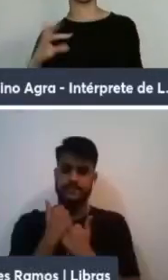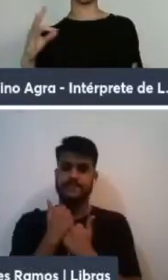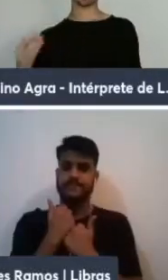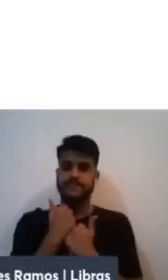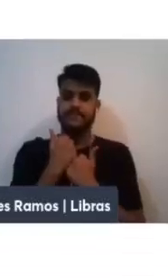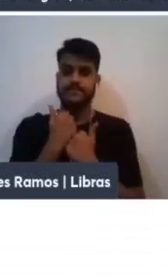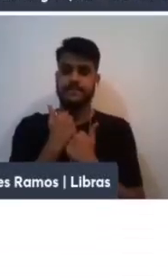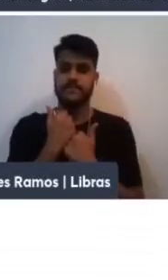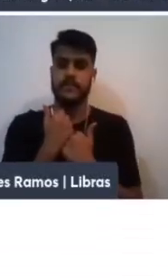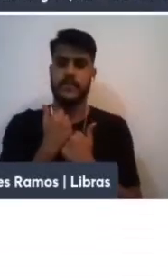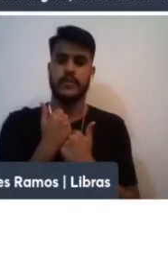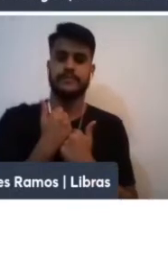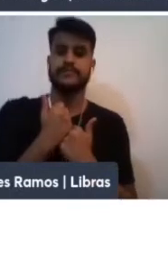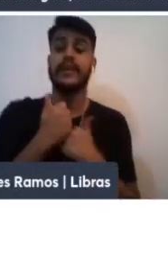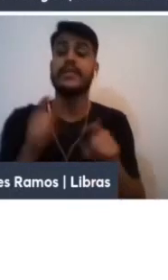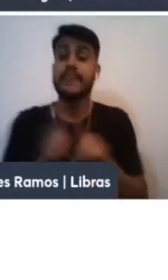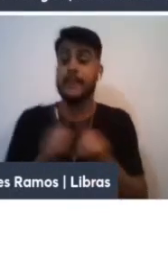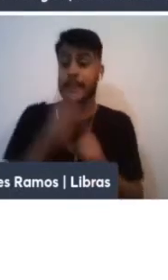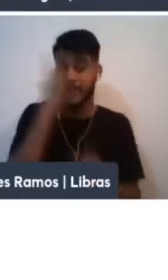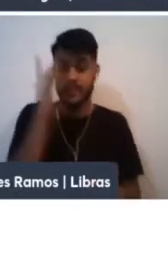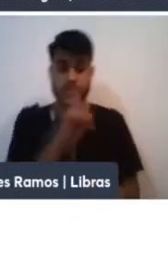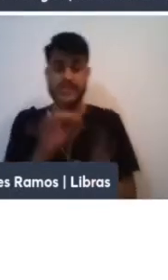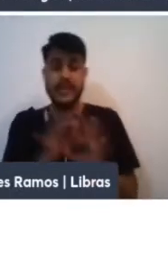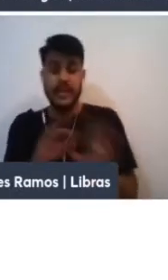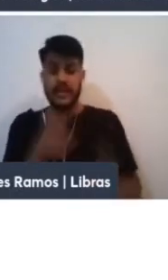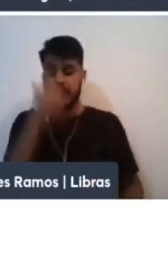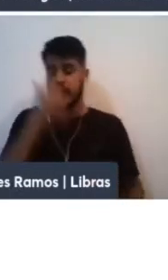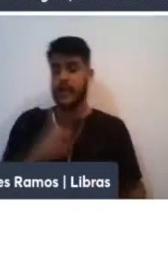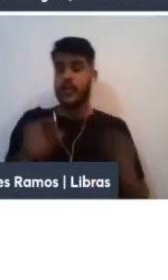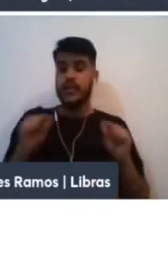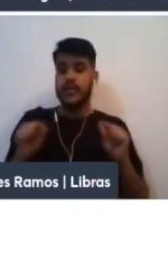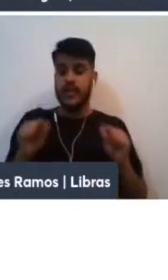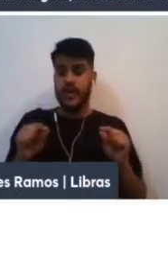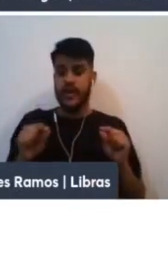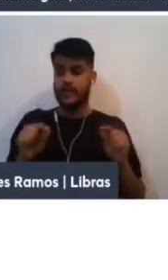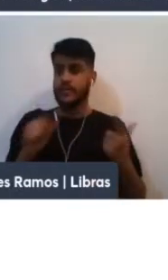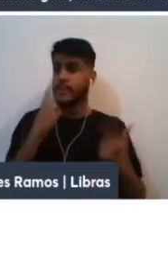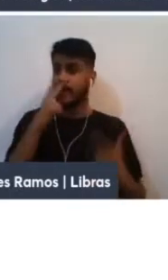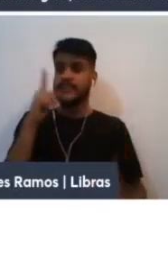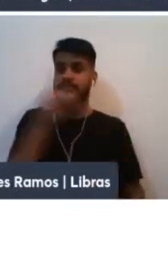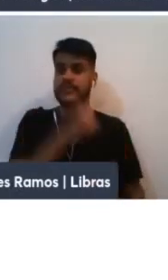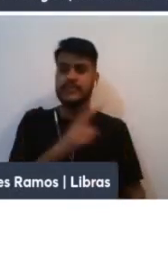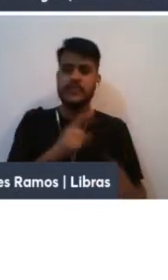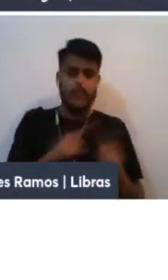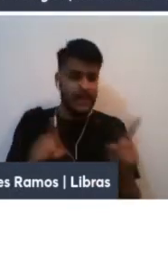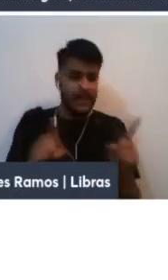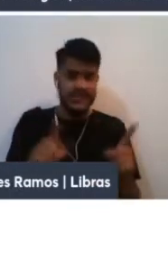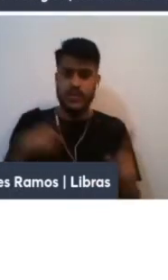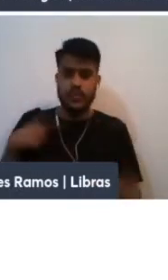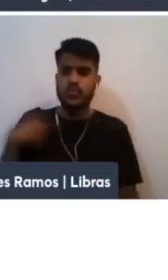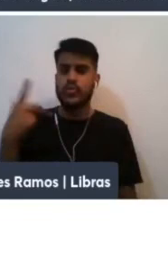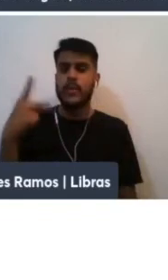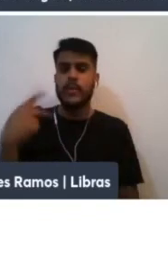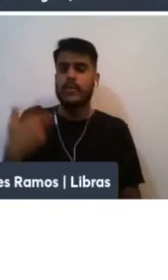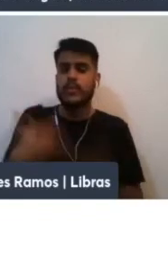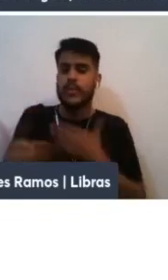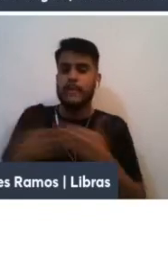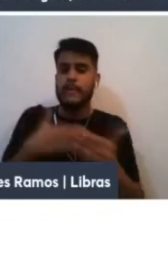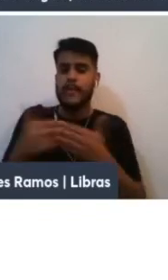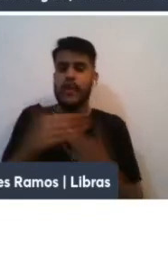né, o que elas são, quem elas são, é muito difícil que isso aconteça, né? Nenhum regime autoritário consegue controlar a